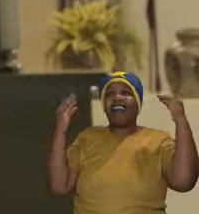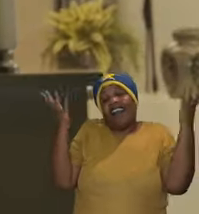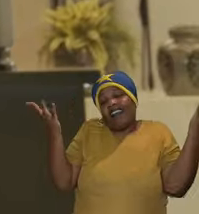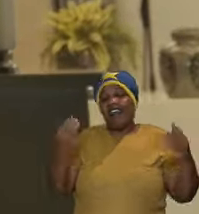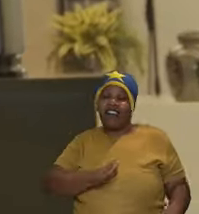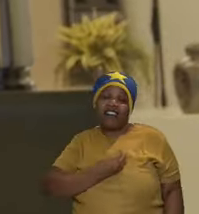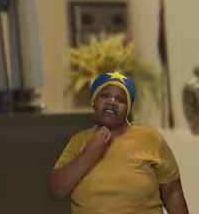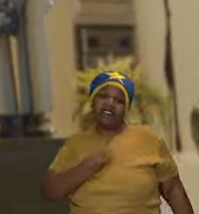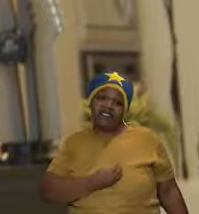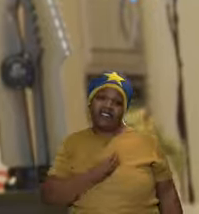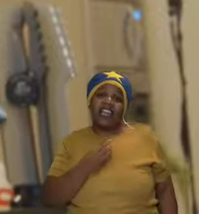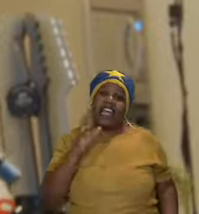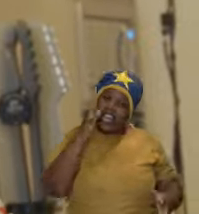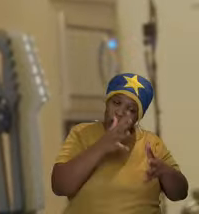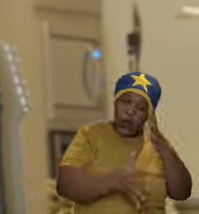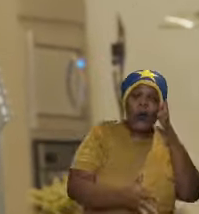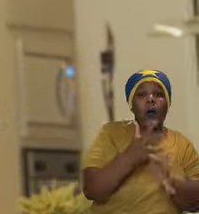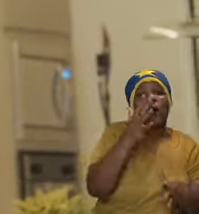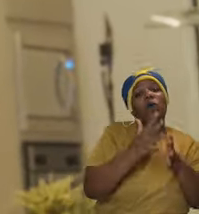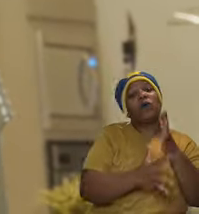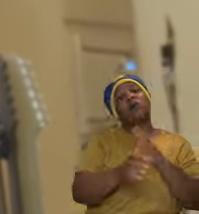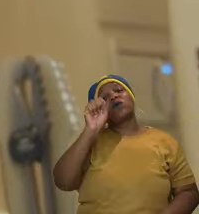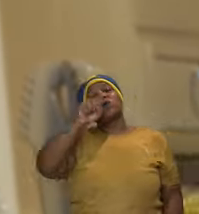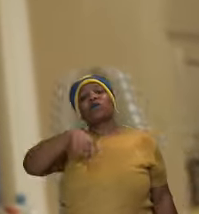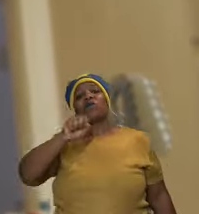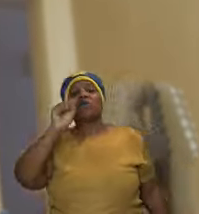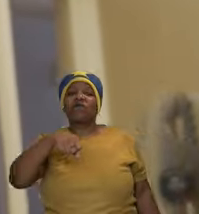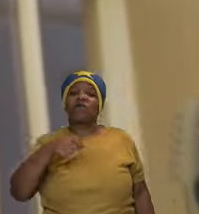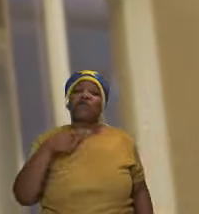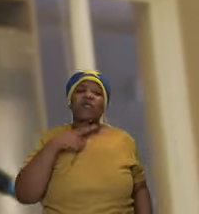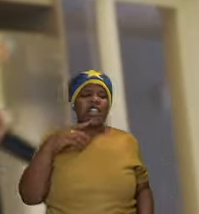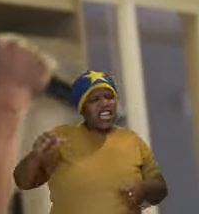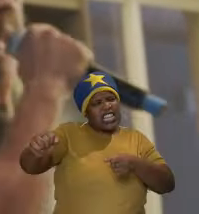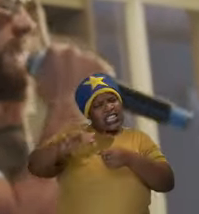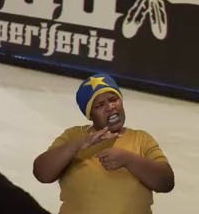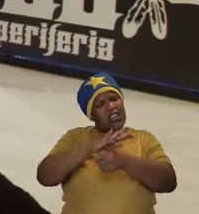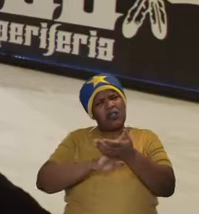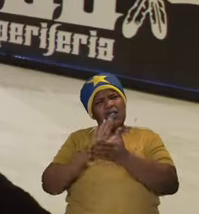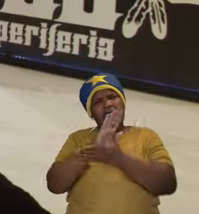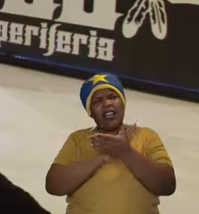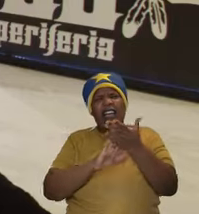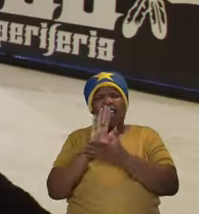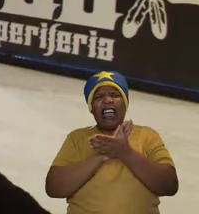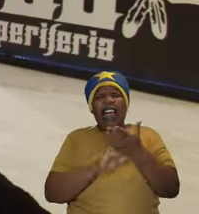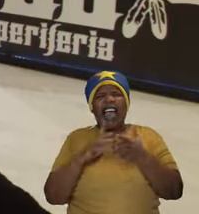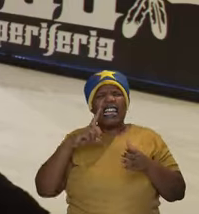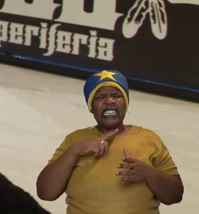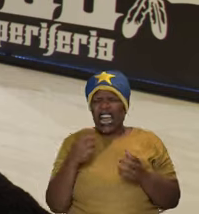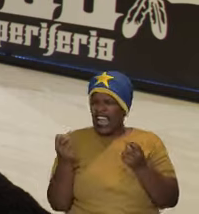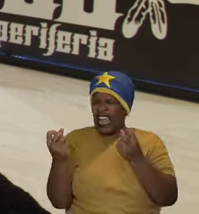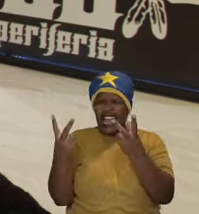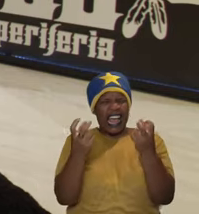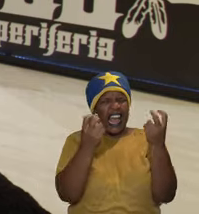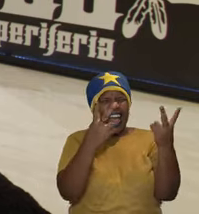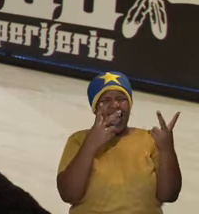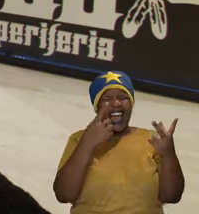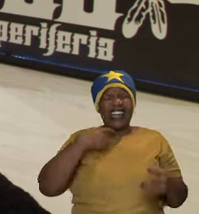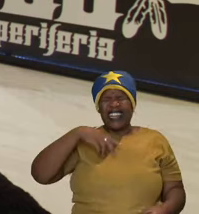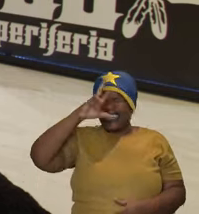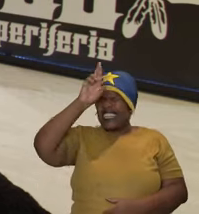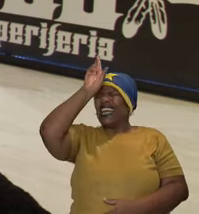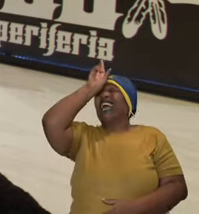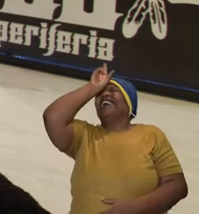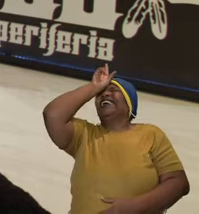vida aqui. Bem complicada aí, cheio de nada aqui. Com altas vagas abertas pra uma ressaca,